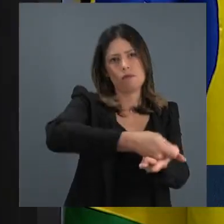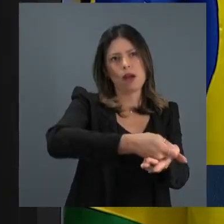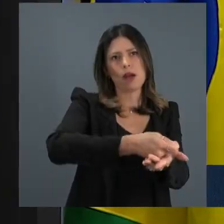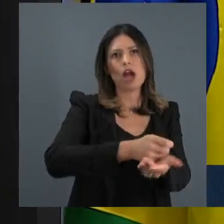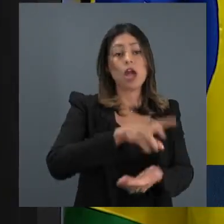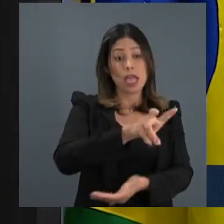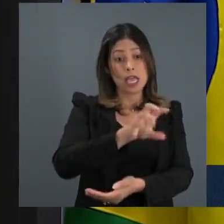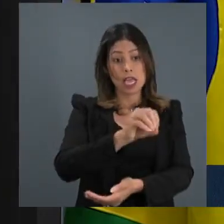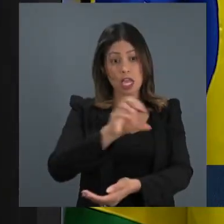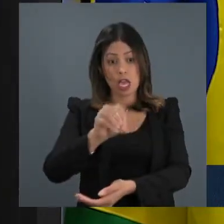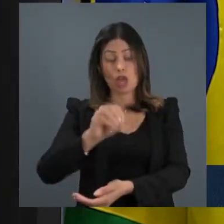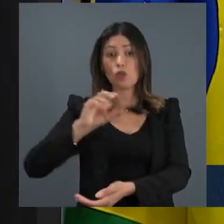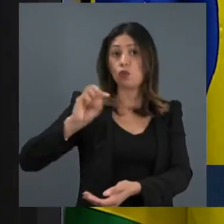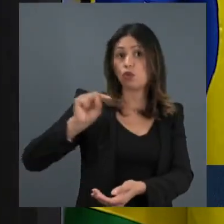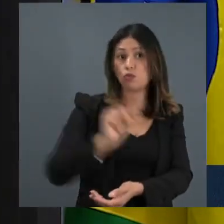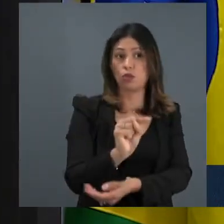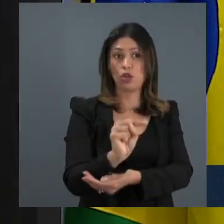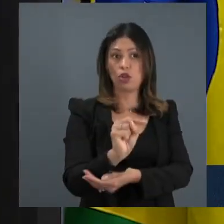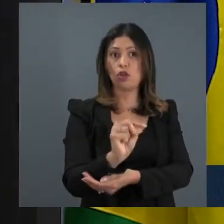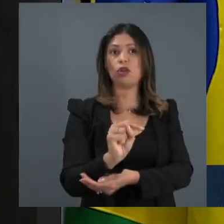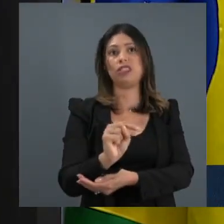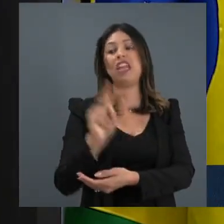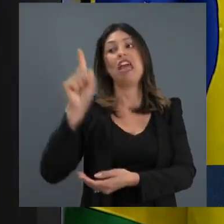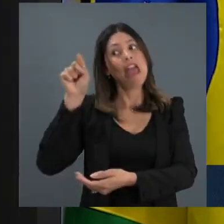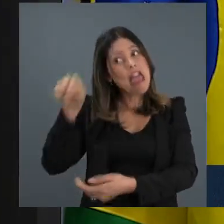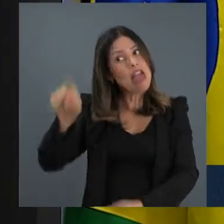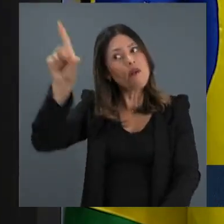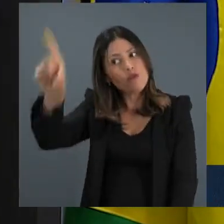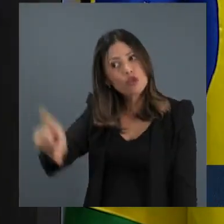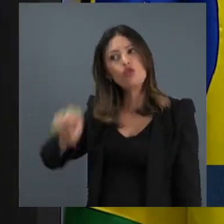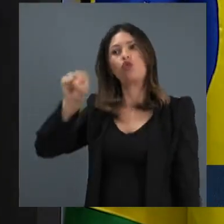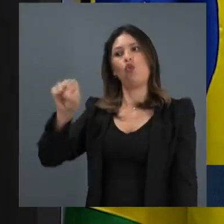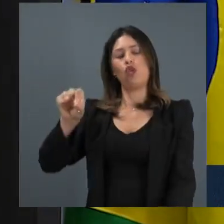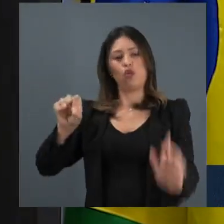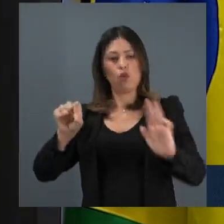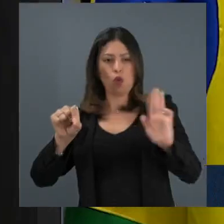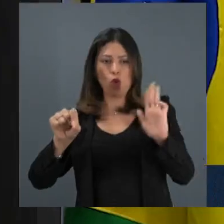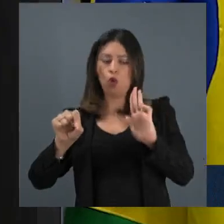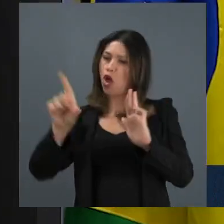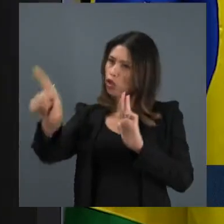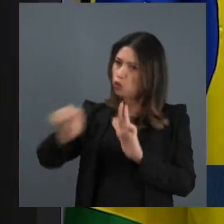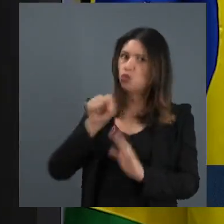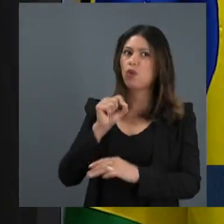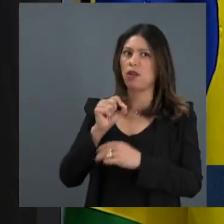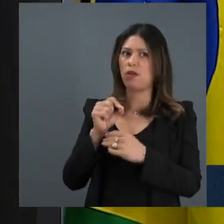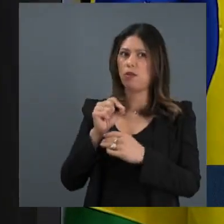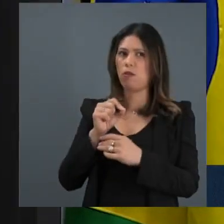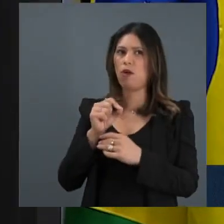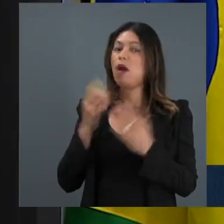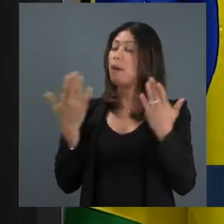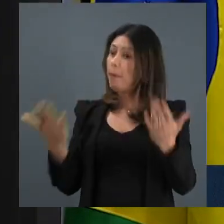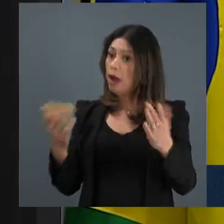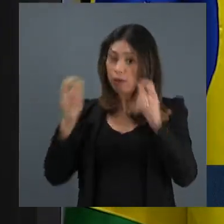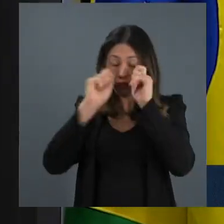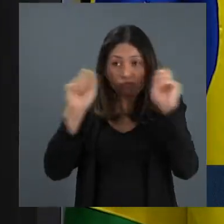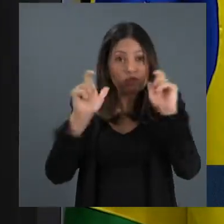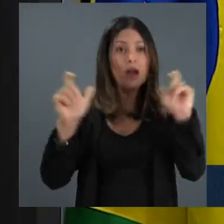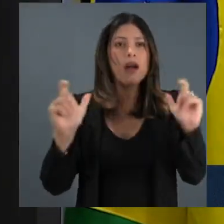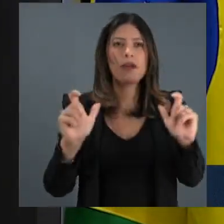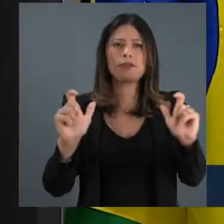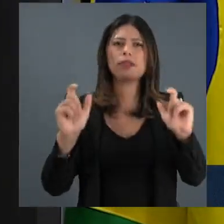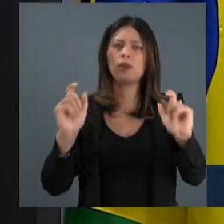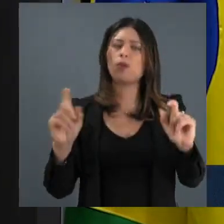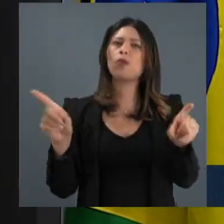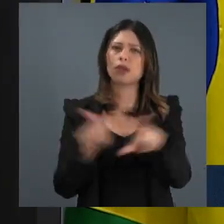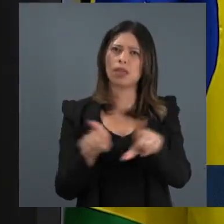Depois foi dito que ele foi indicado pelo Lula. Foi perguntado. Olha só, a degradação